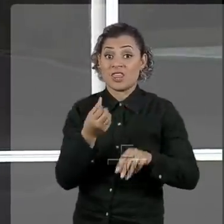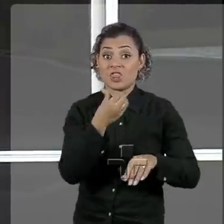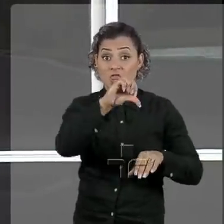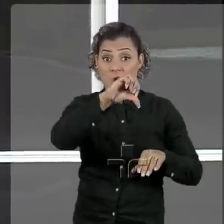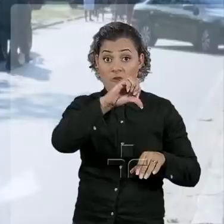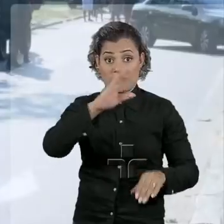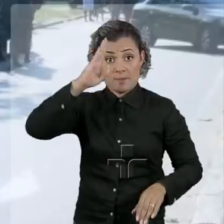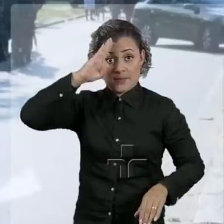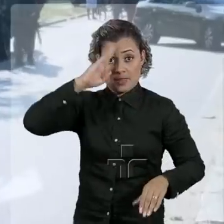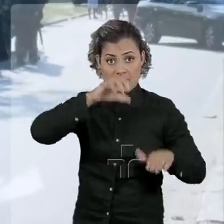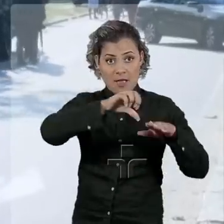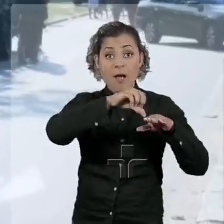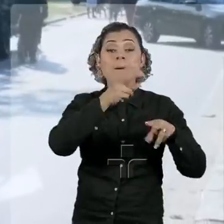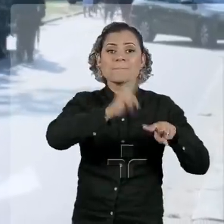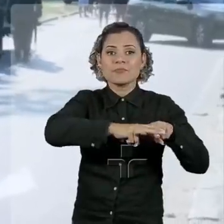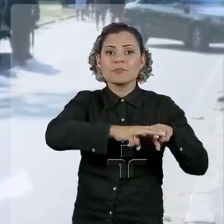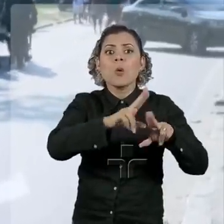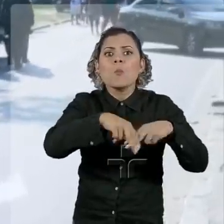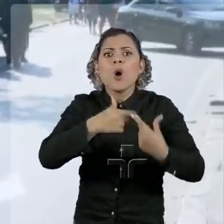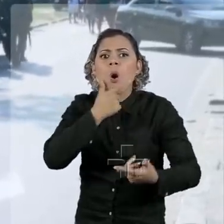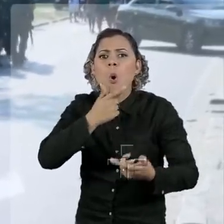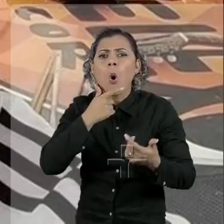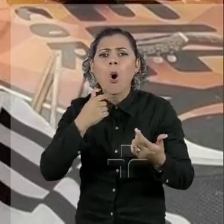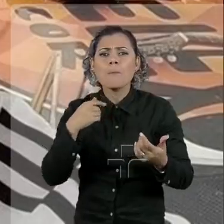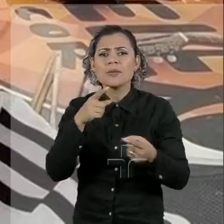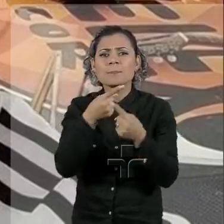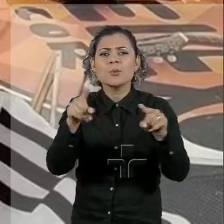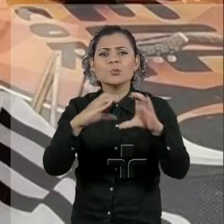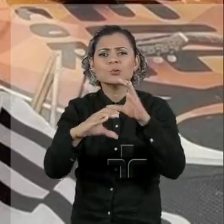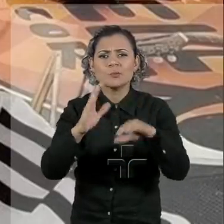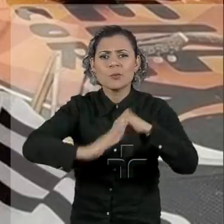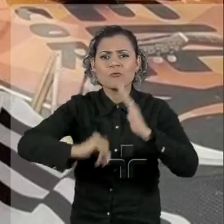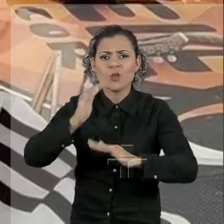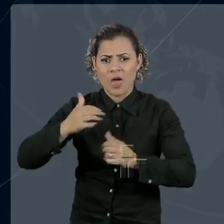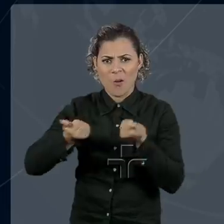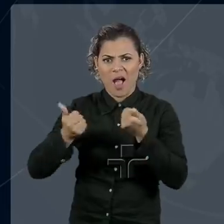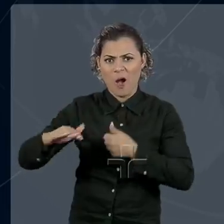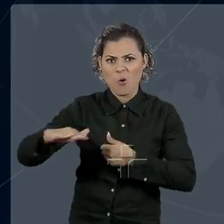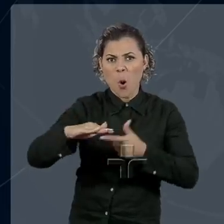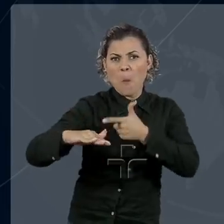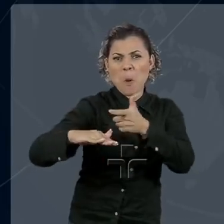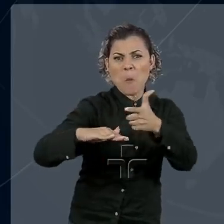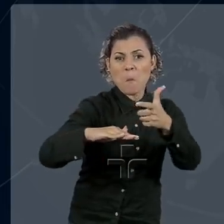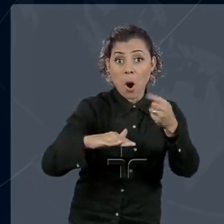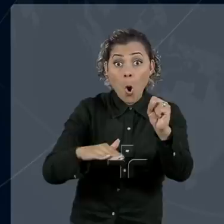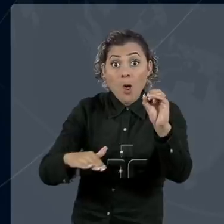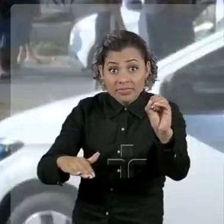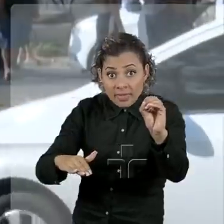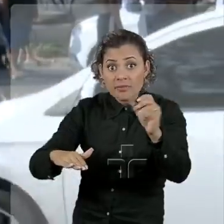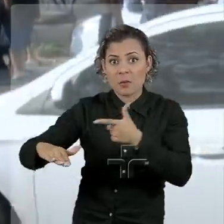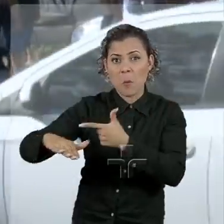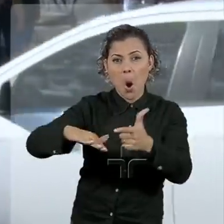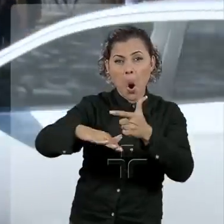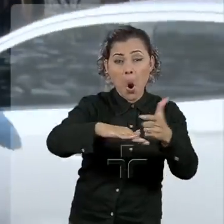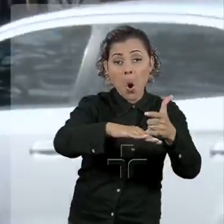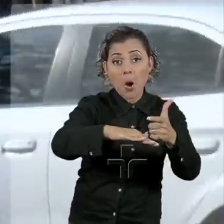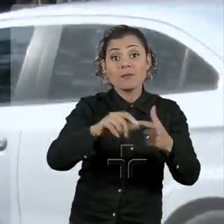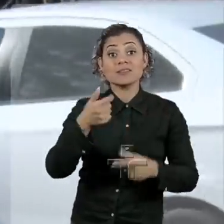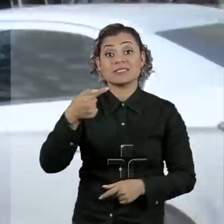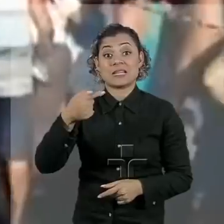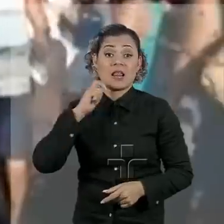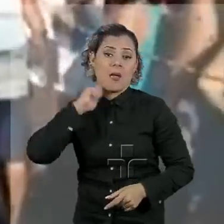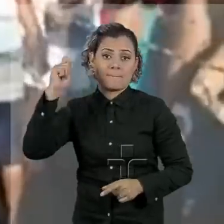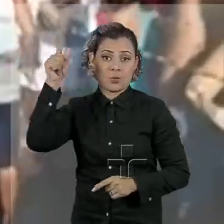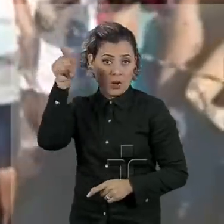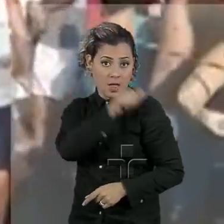do Exército presos pela morte do músico Evaldo Rosa e do catador Luciano Macedo. Em 7 de abril, no